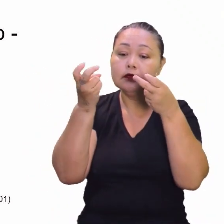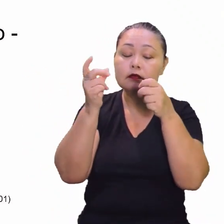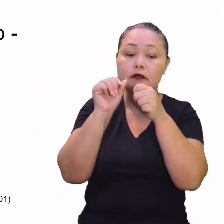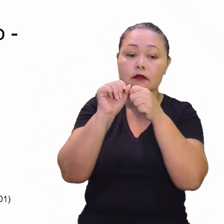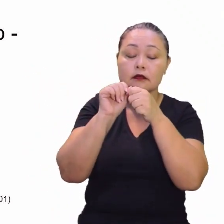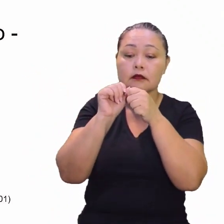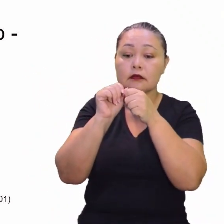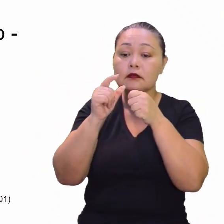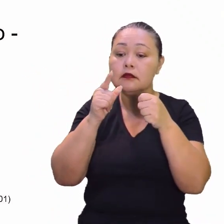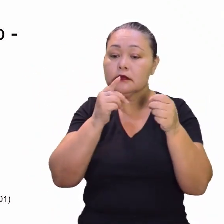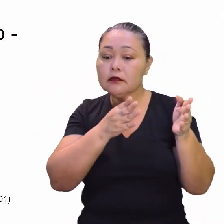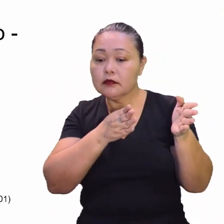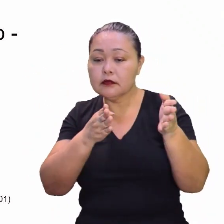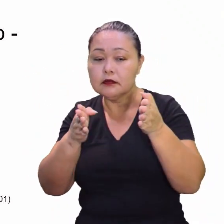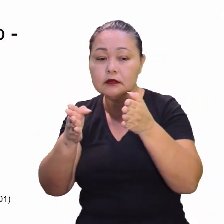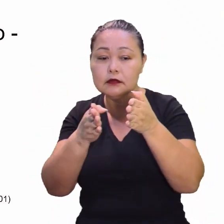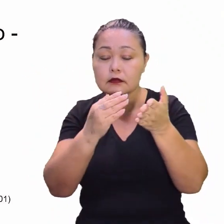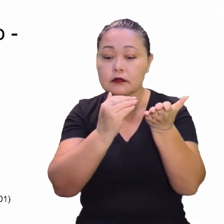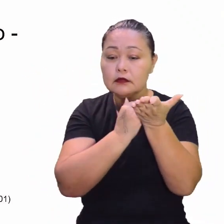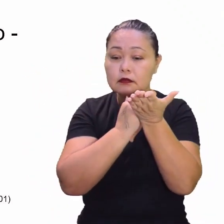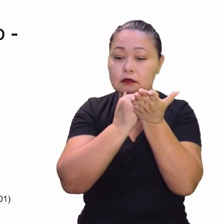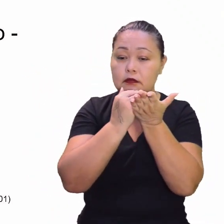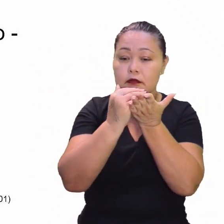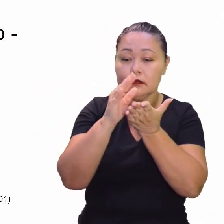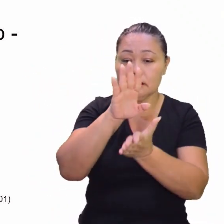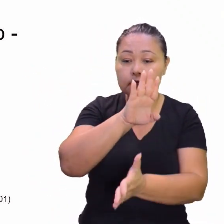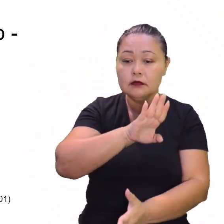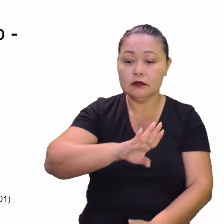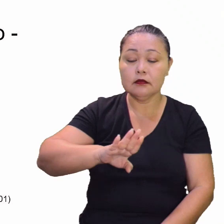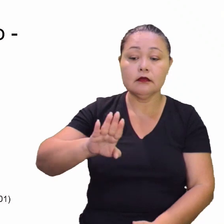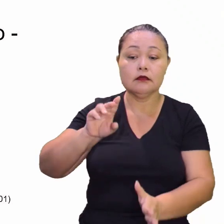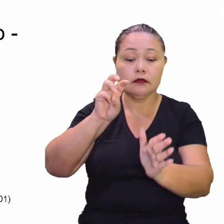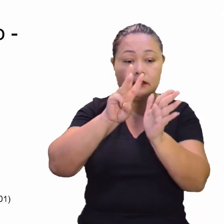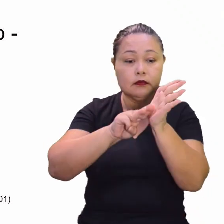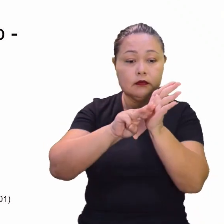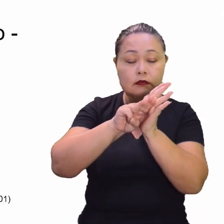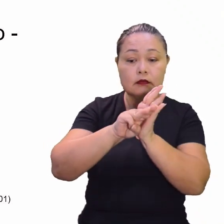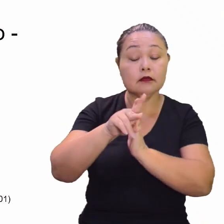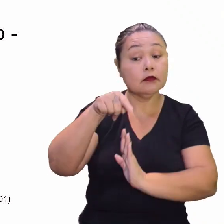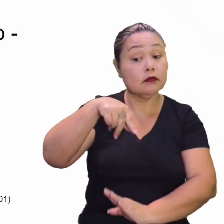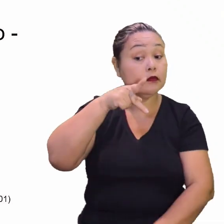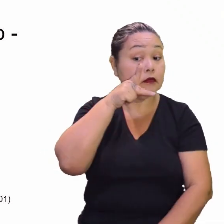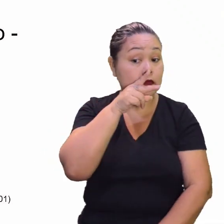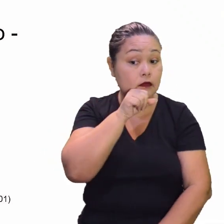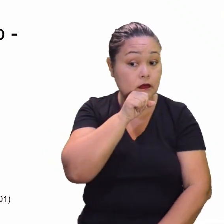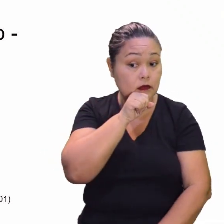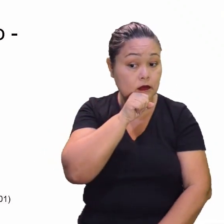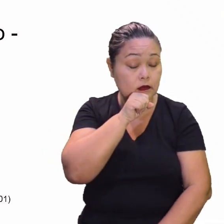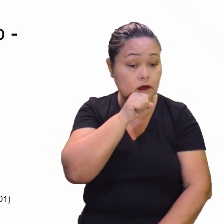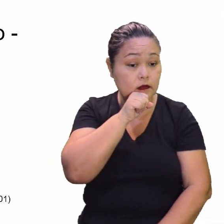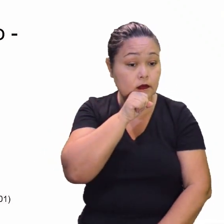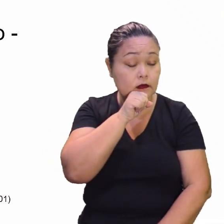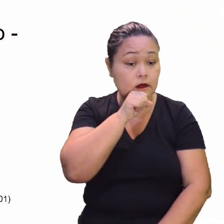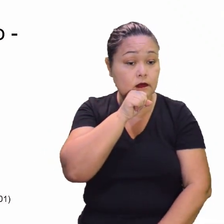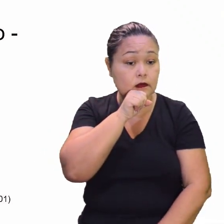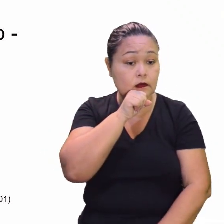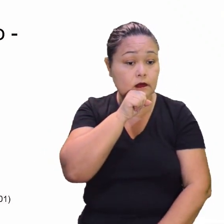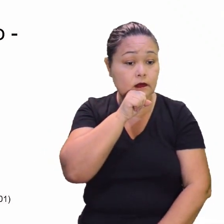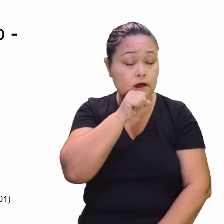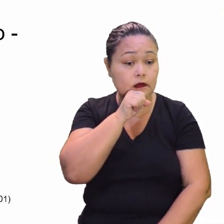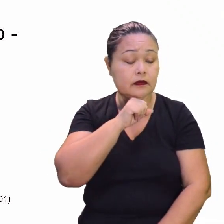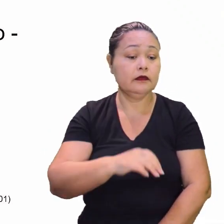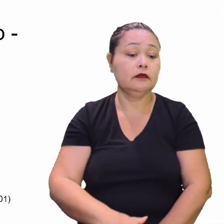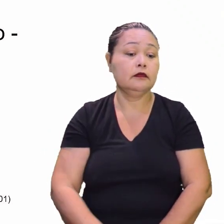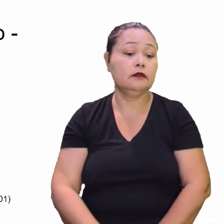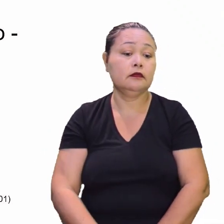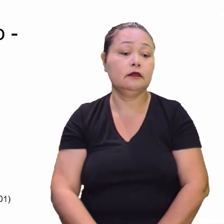perceber essa hidrovia que começa na bacia do Rio Madeira, aqui em Porto Velho. Ok?